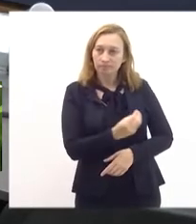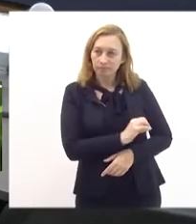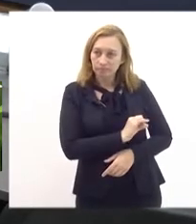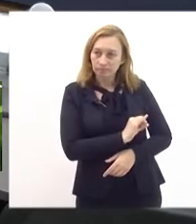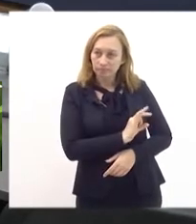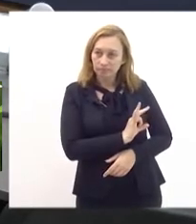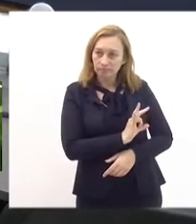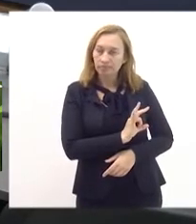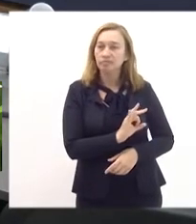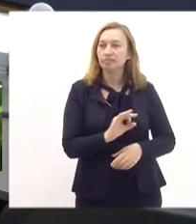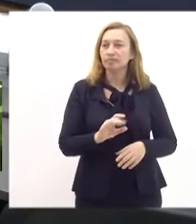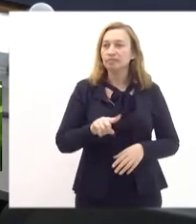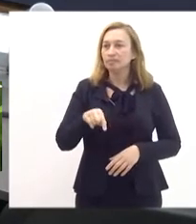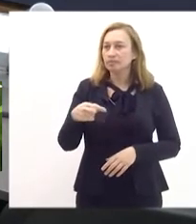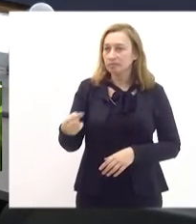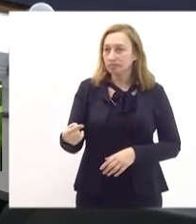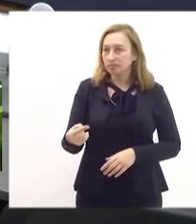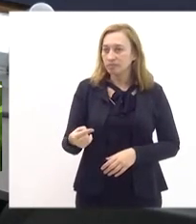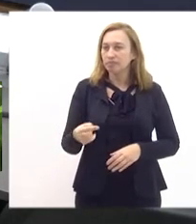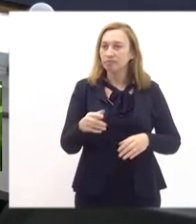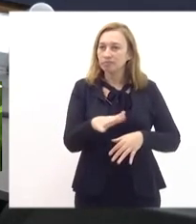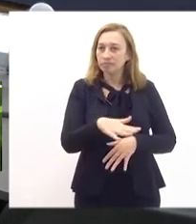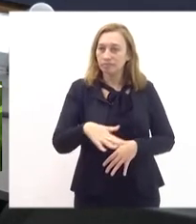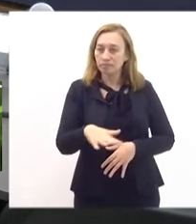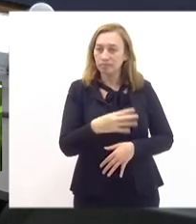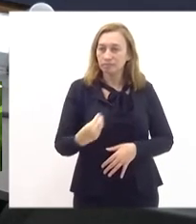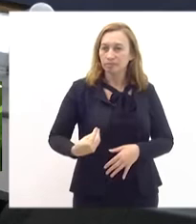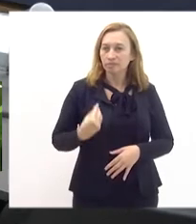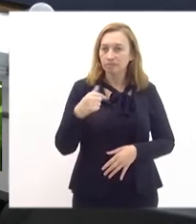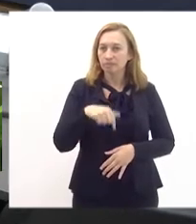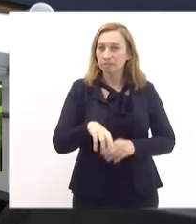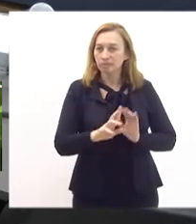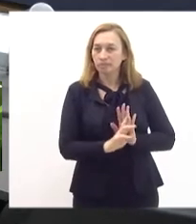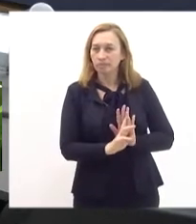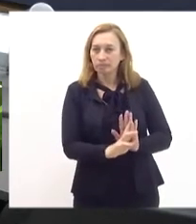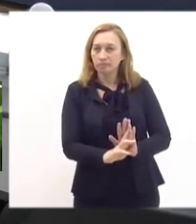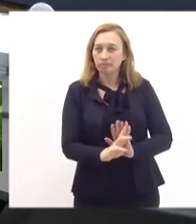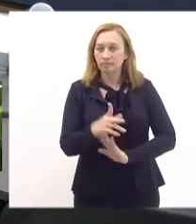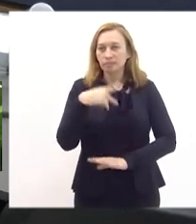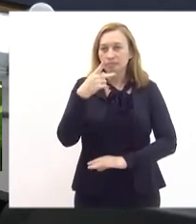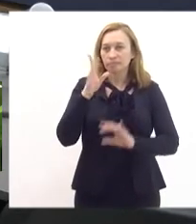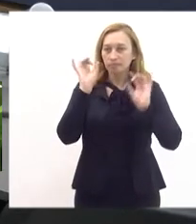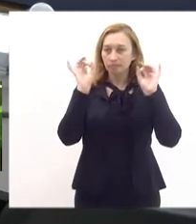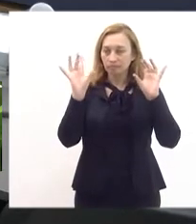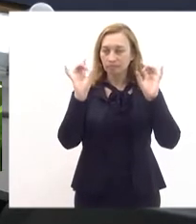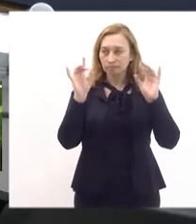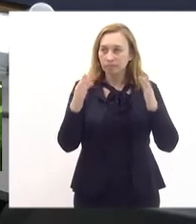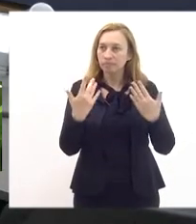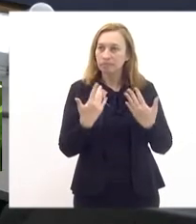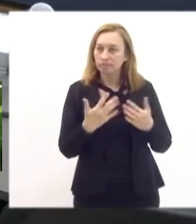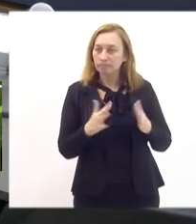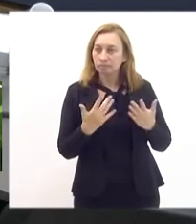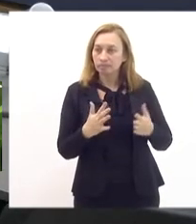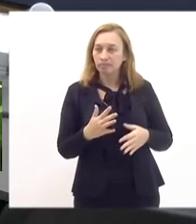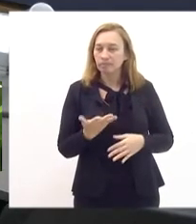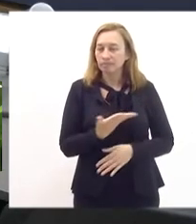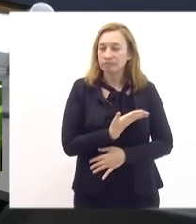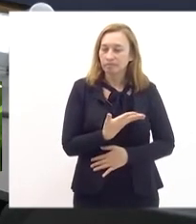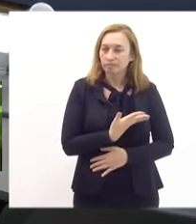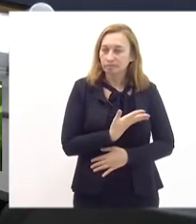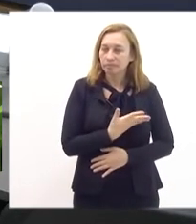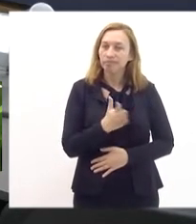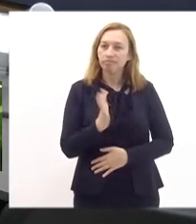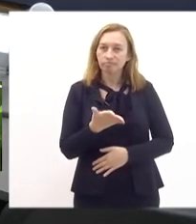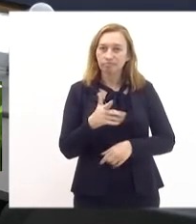e aos demais setores que estão aqui representados. Quero falar em especial, quero cumprimentar meus colegas com quem